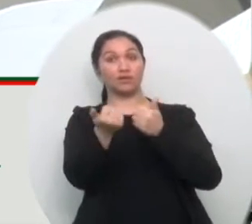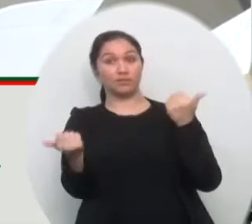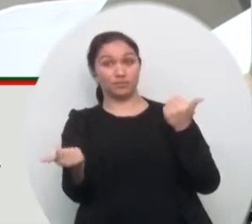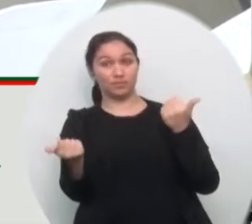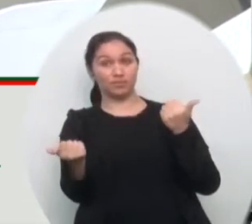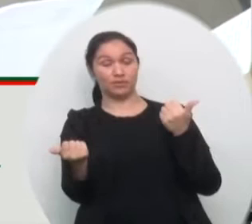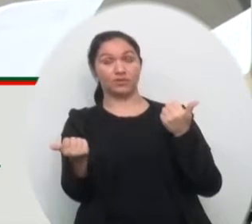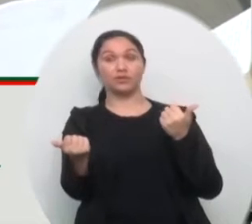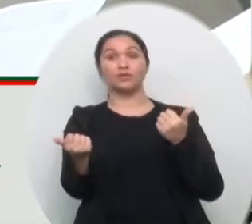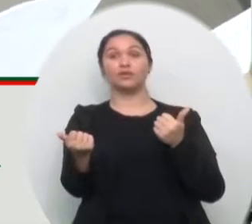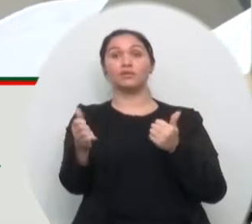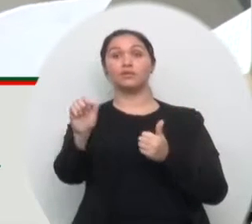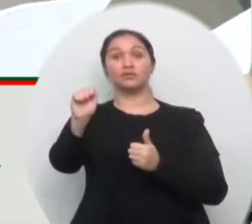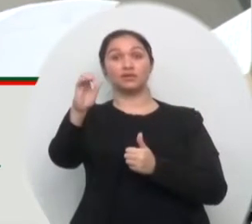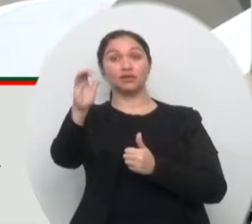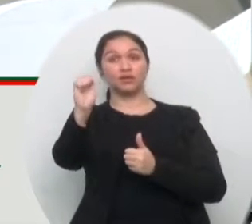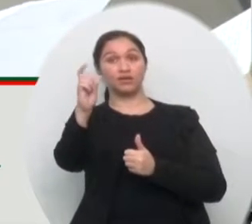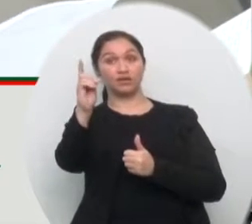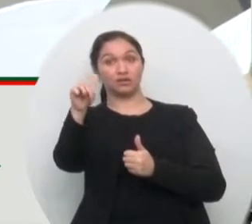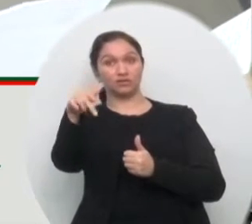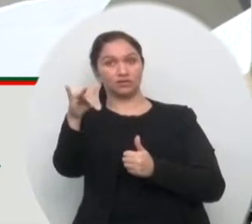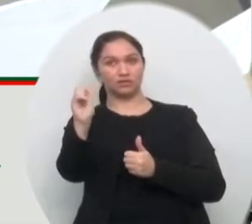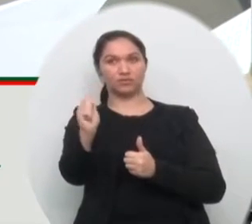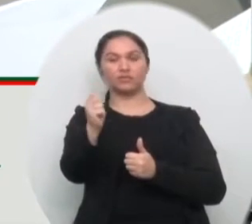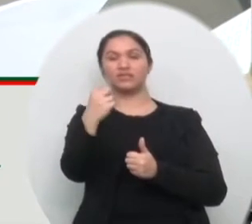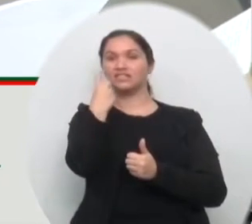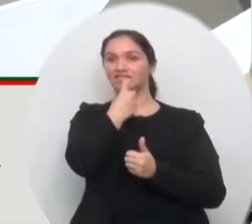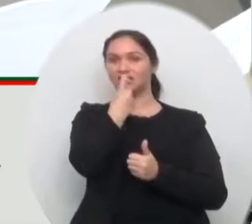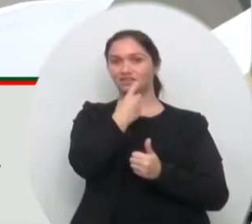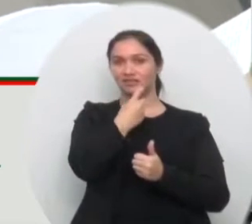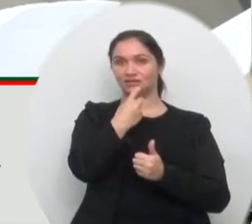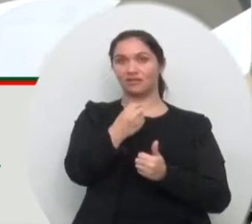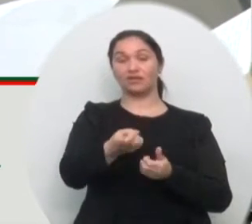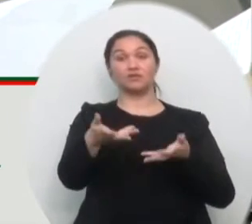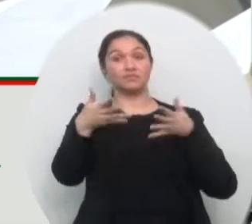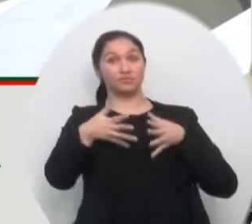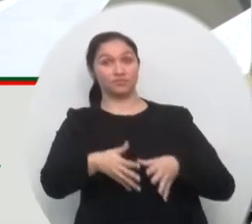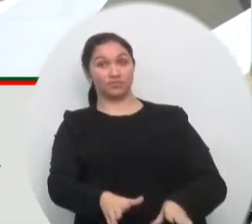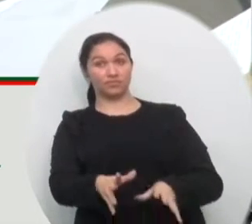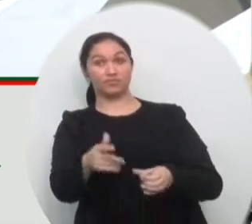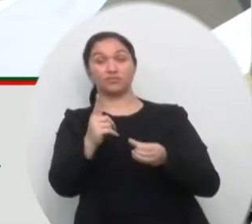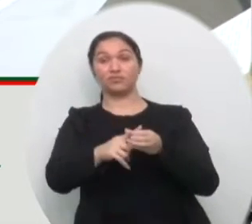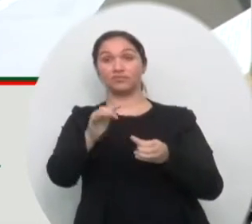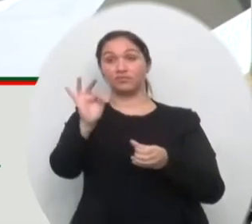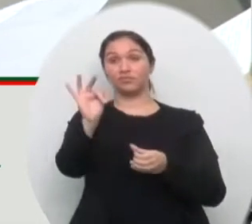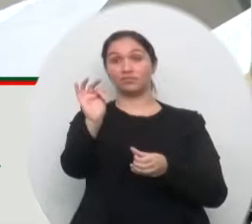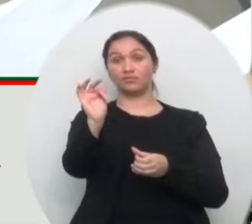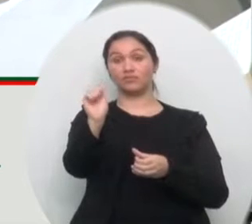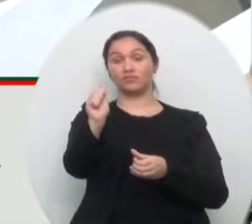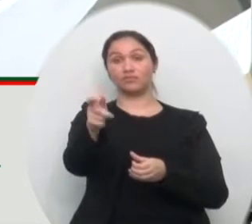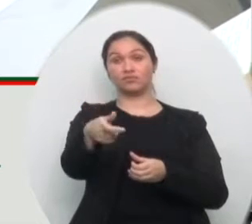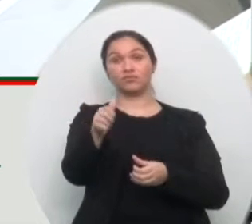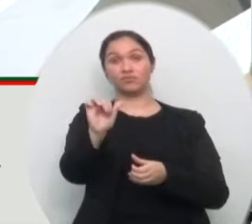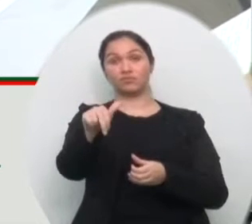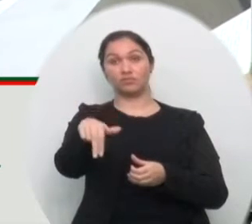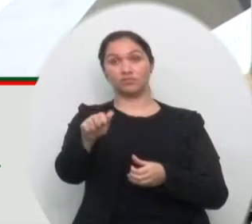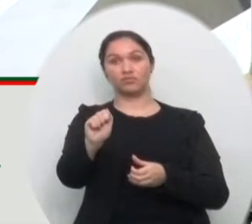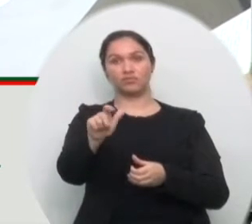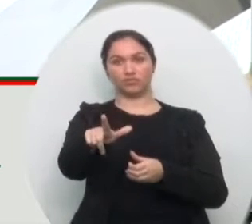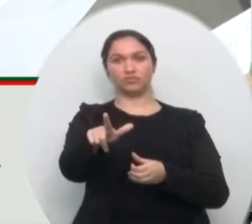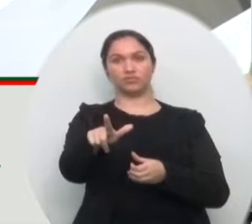em Faxinal do Soturno, Rio Grande do Sul, em 17 de maio de 1964. Renan é filho